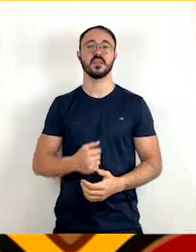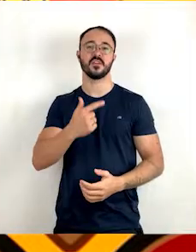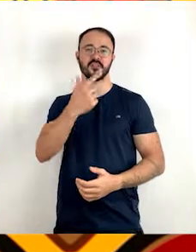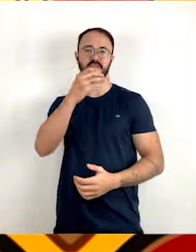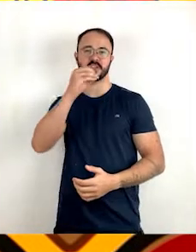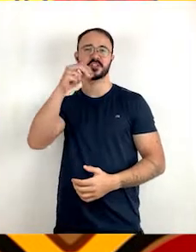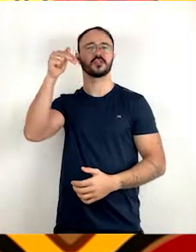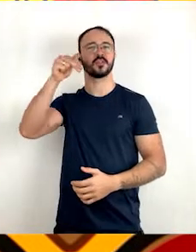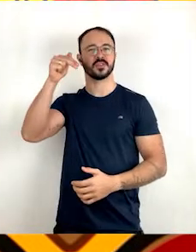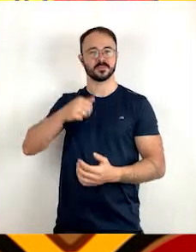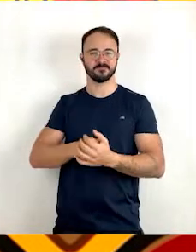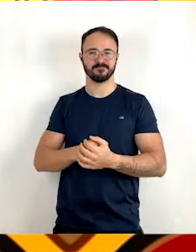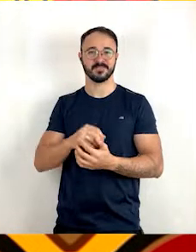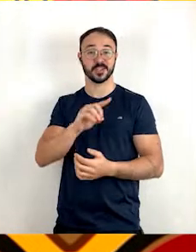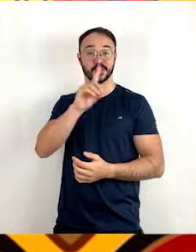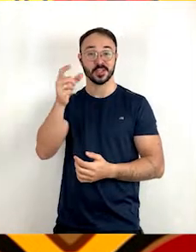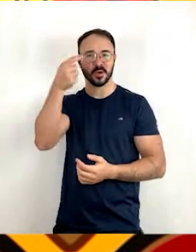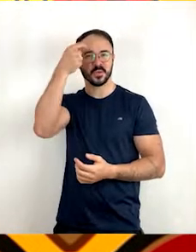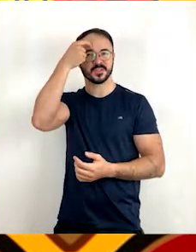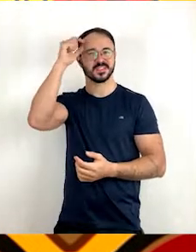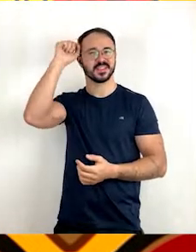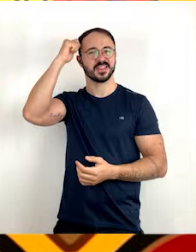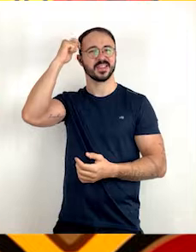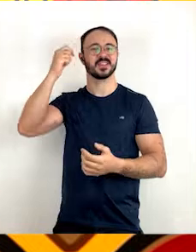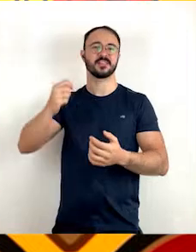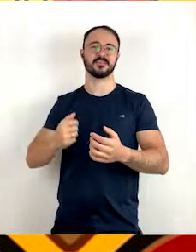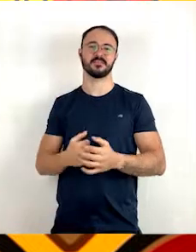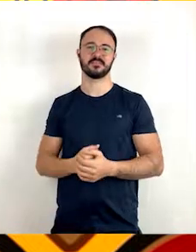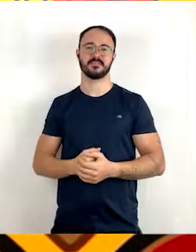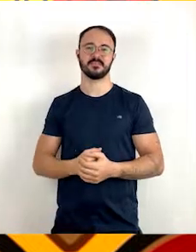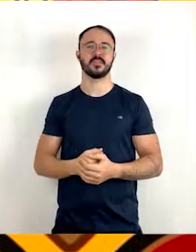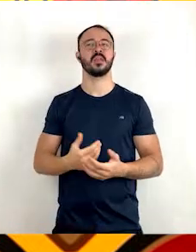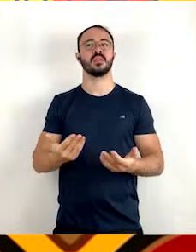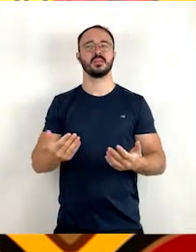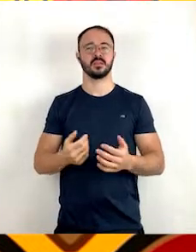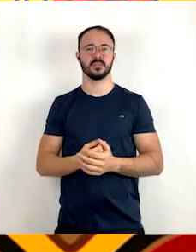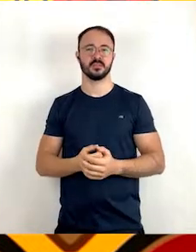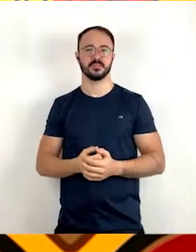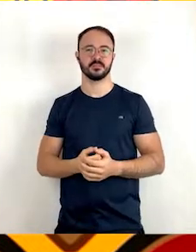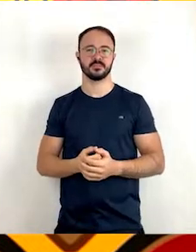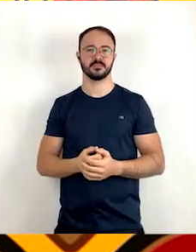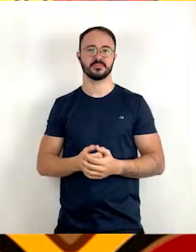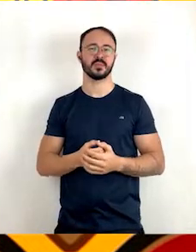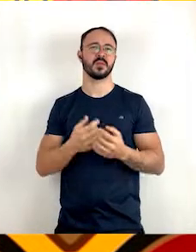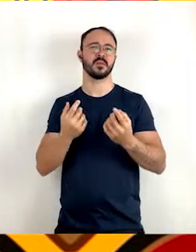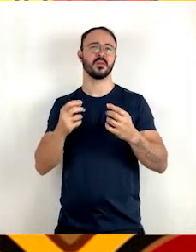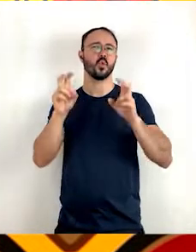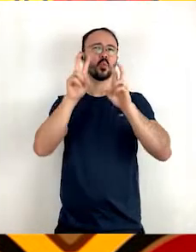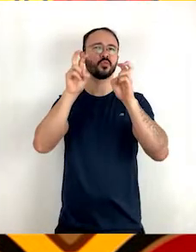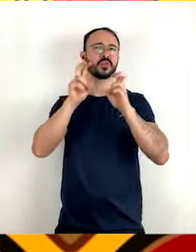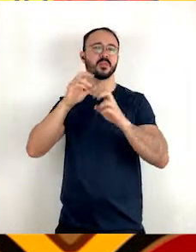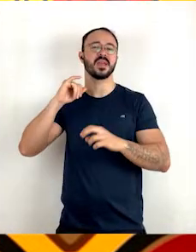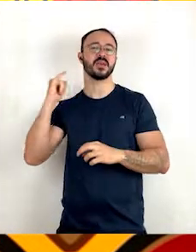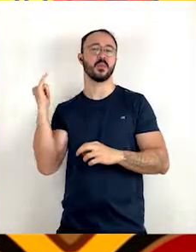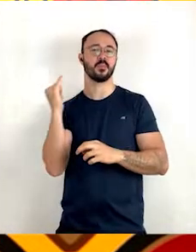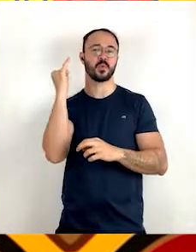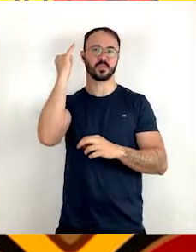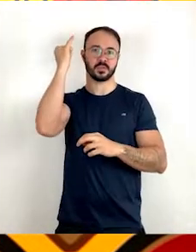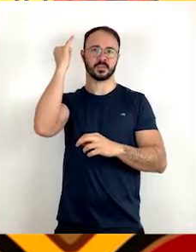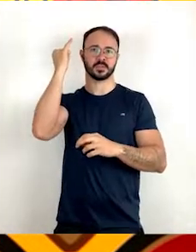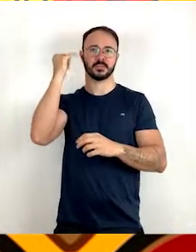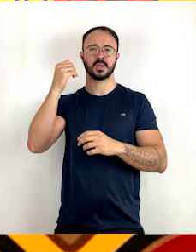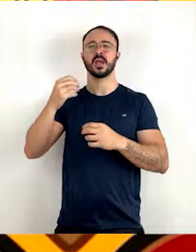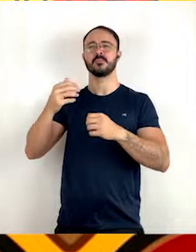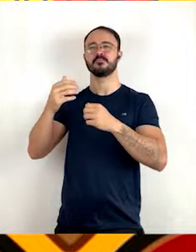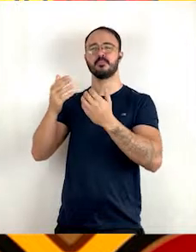20 de novembro Dia da Consciência Negra né e uma das temáticas também muito importante para